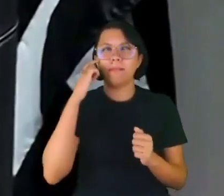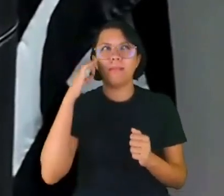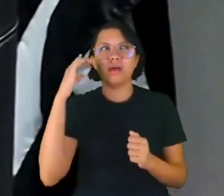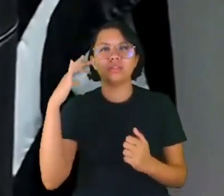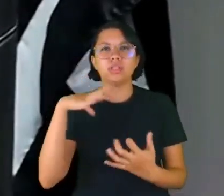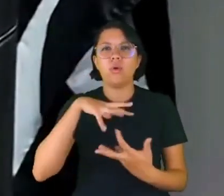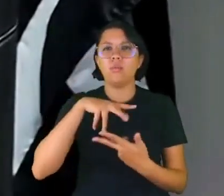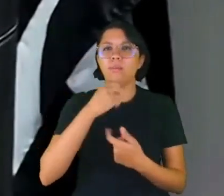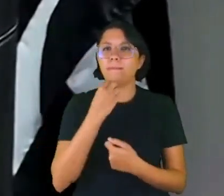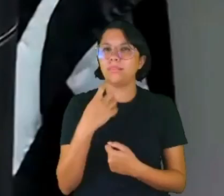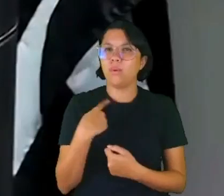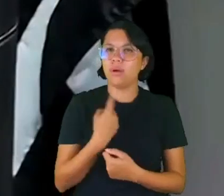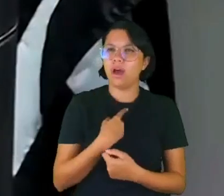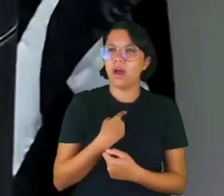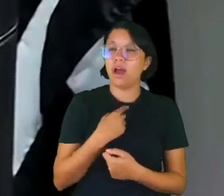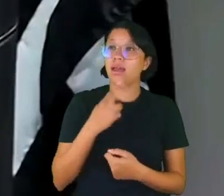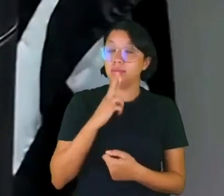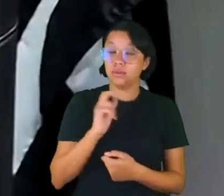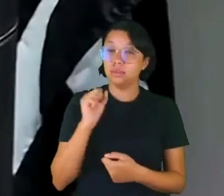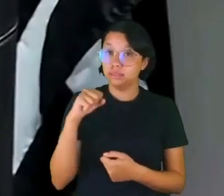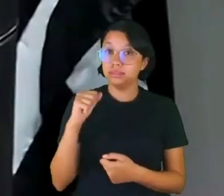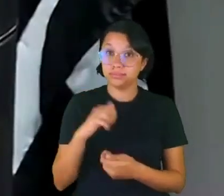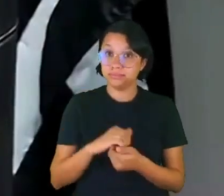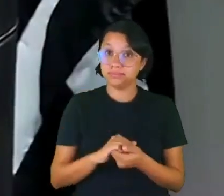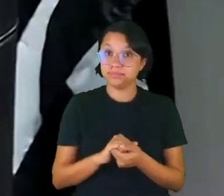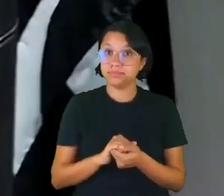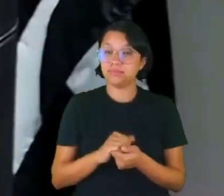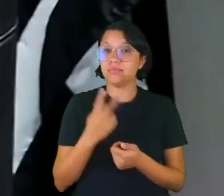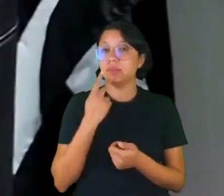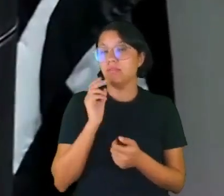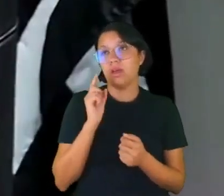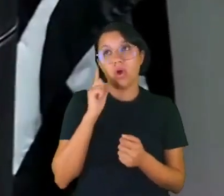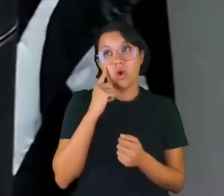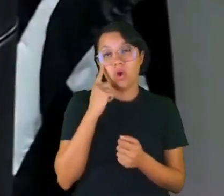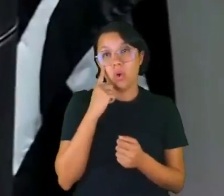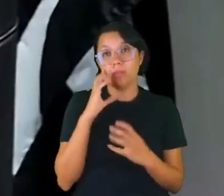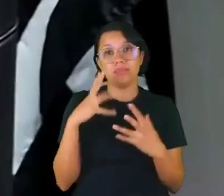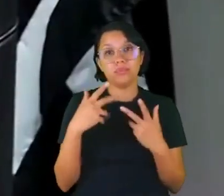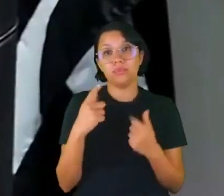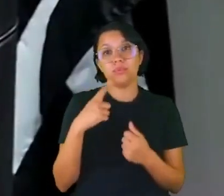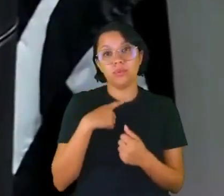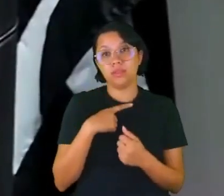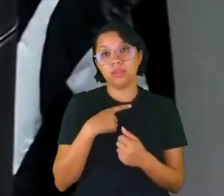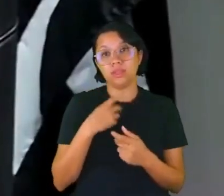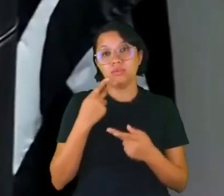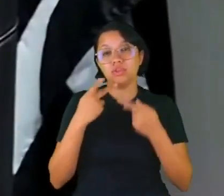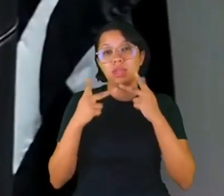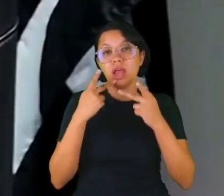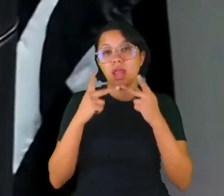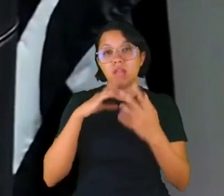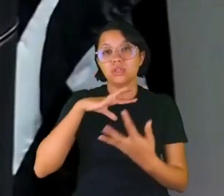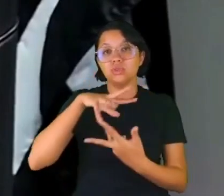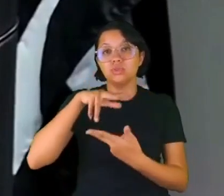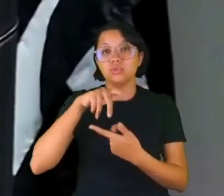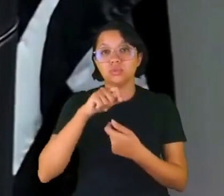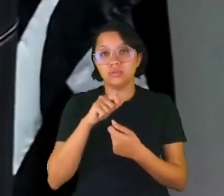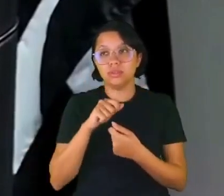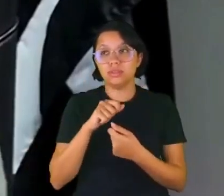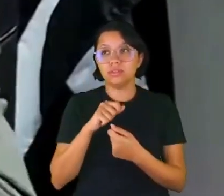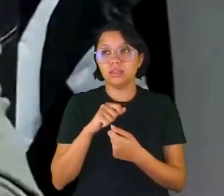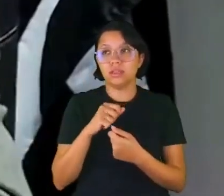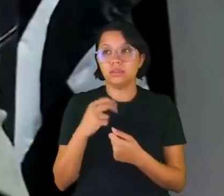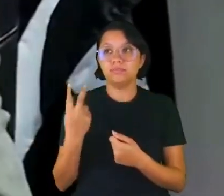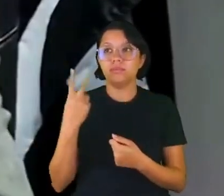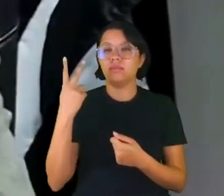nós? E ele responde positivamente. E ele fala, olha, tudo aquilo que nós temos de declarações universais, vale dizer